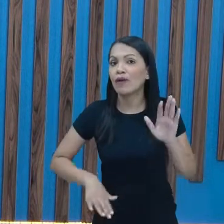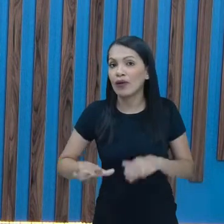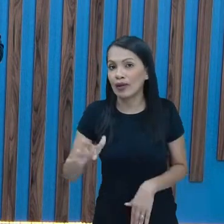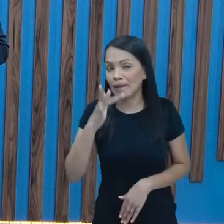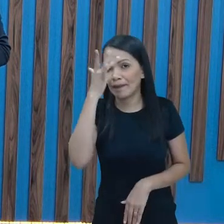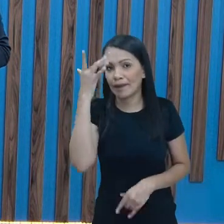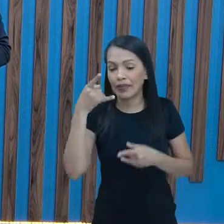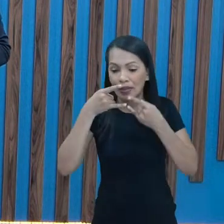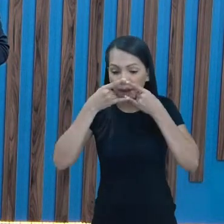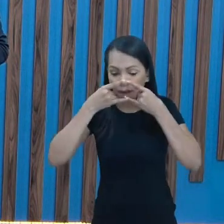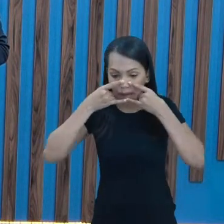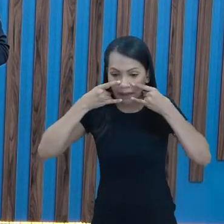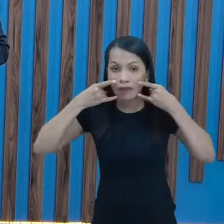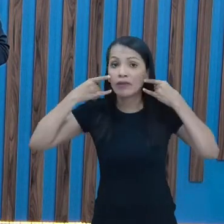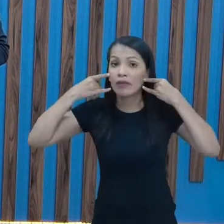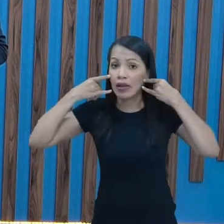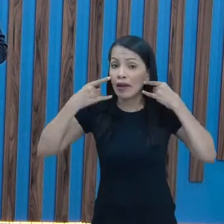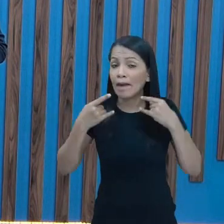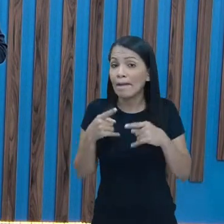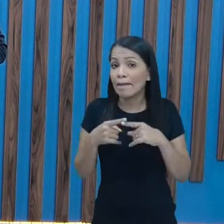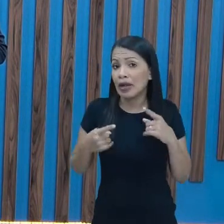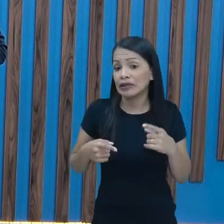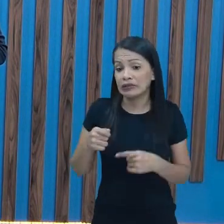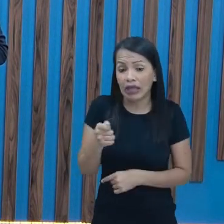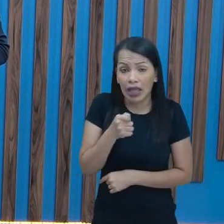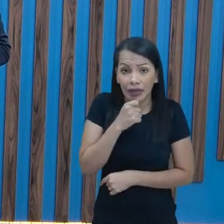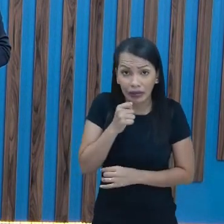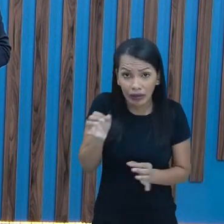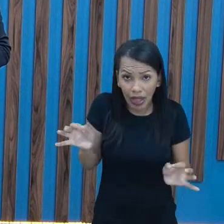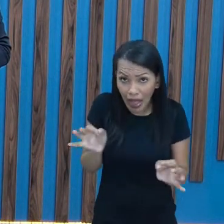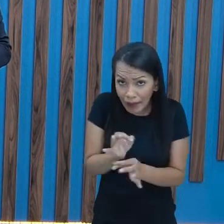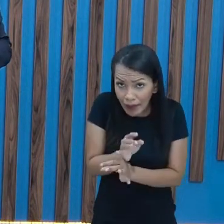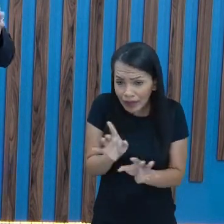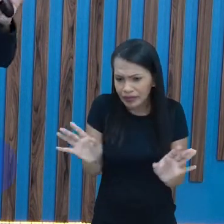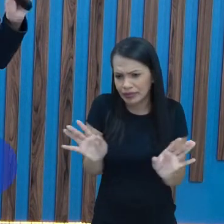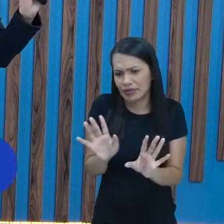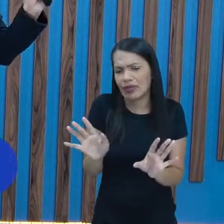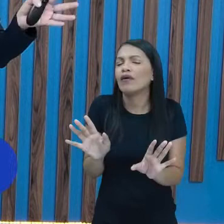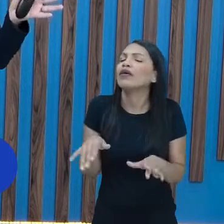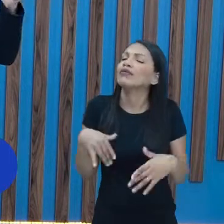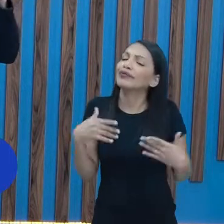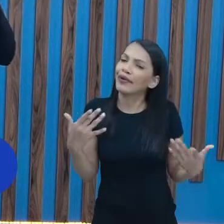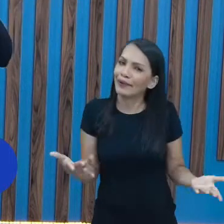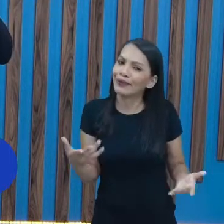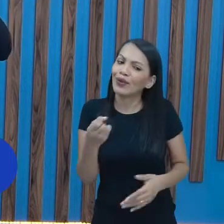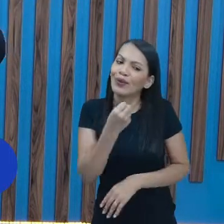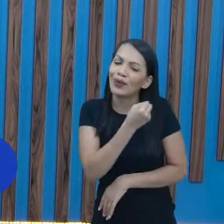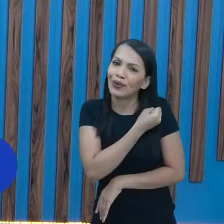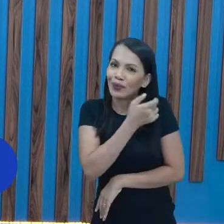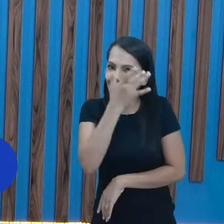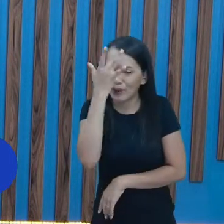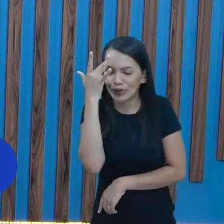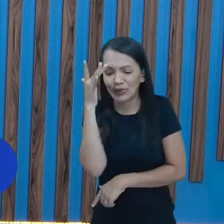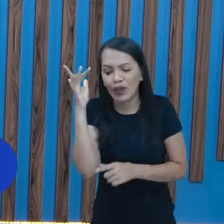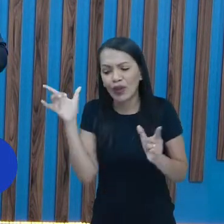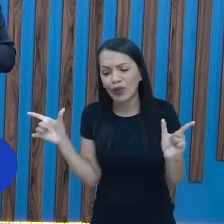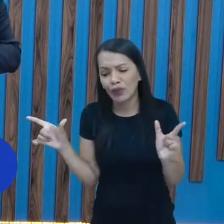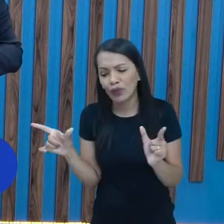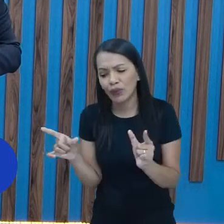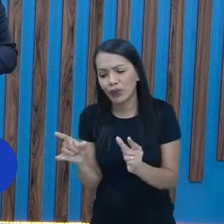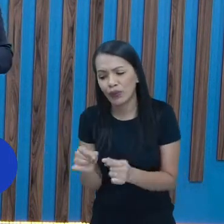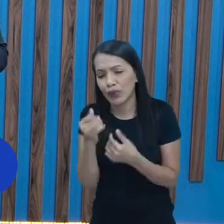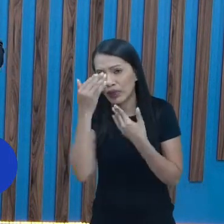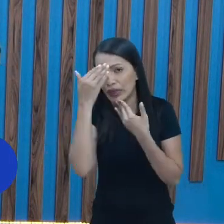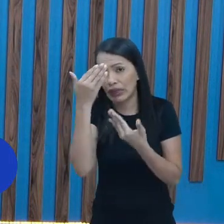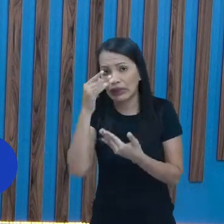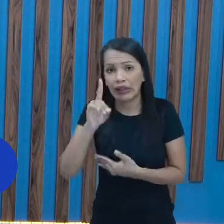só que a pandemia não acabou. Tá certo? Claro, o número de mortes diminuiu, graças a Deus. Por quê? Porque